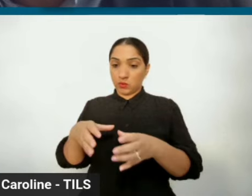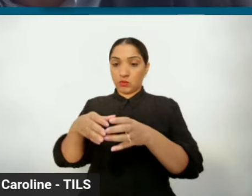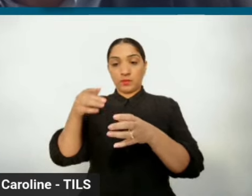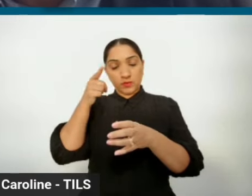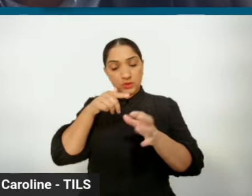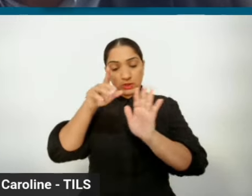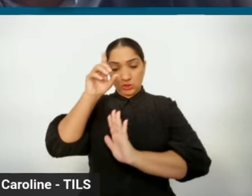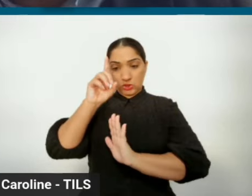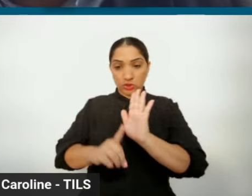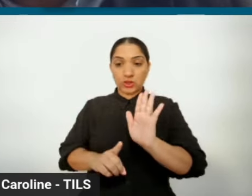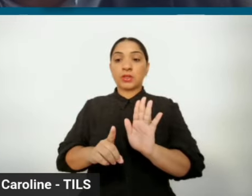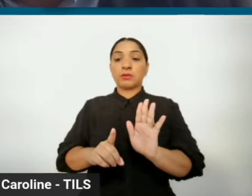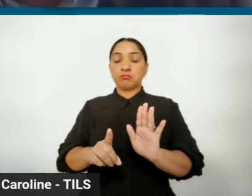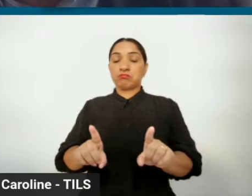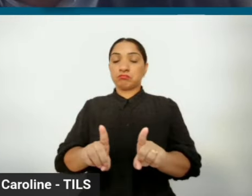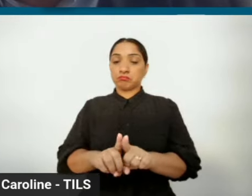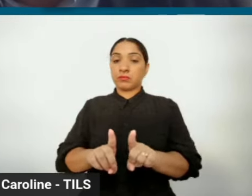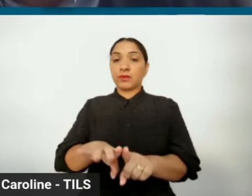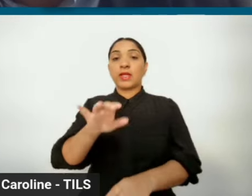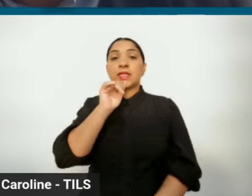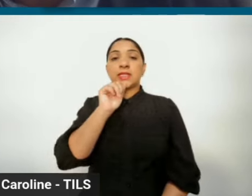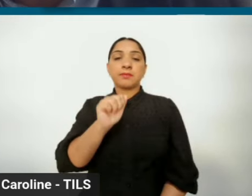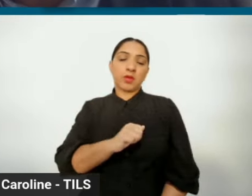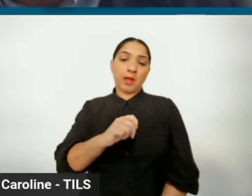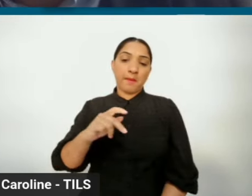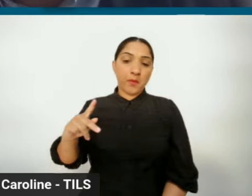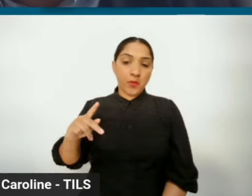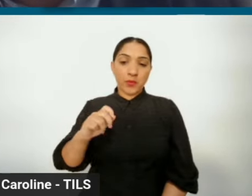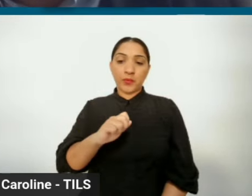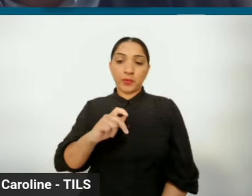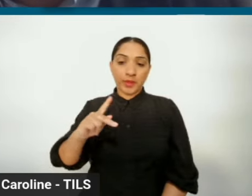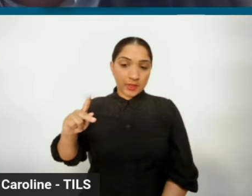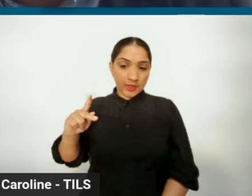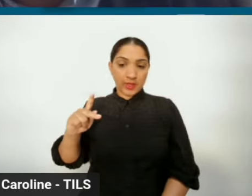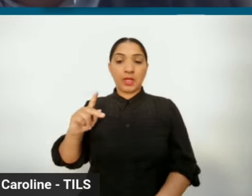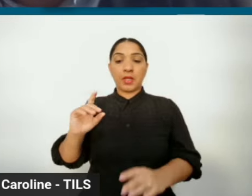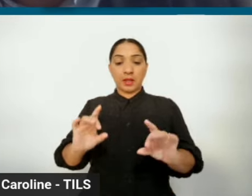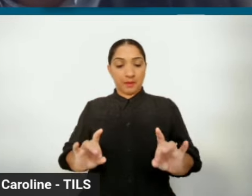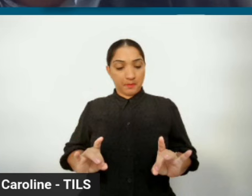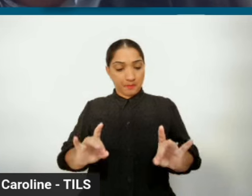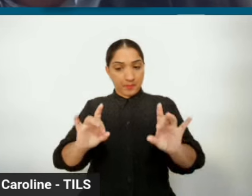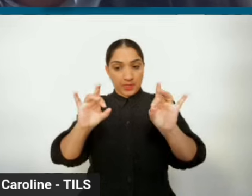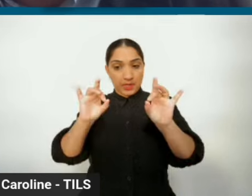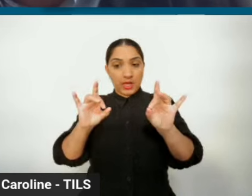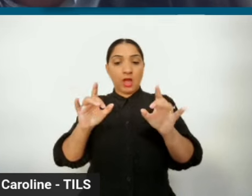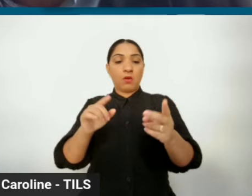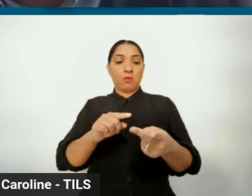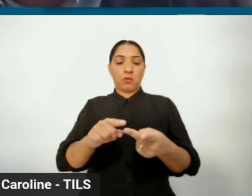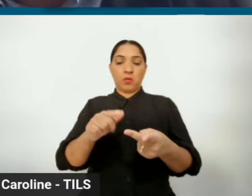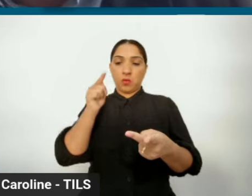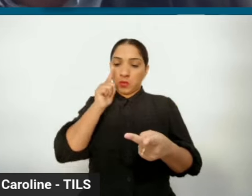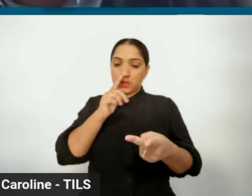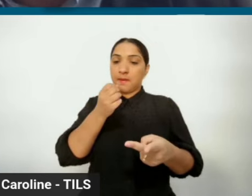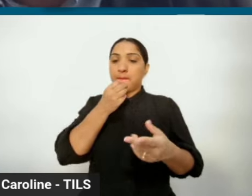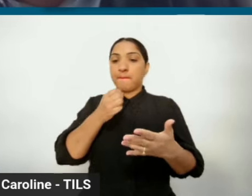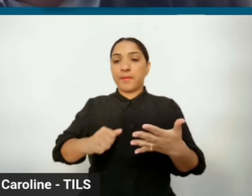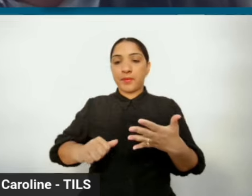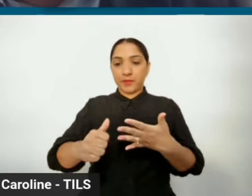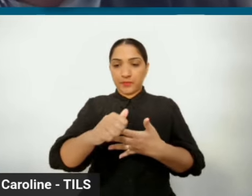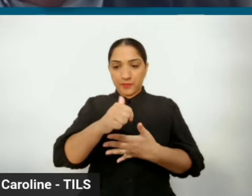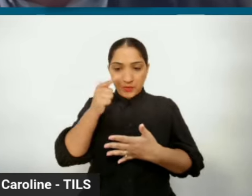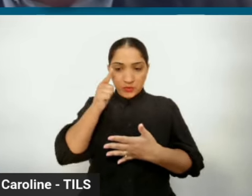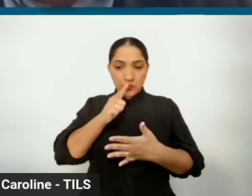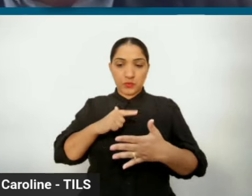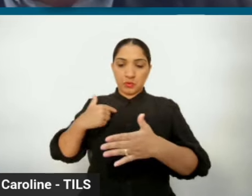de direitos como a aposentadoria especial, o benefício da prestação continuada, e